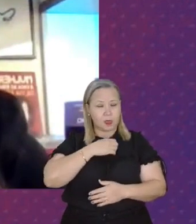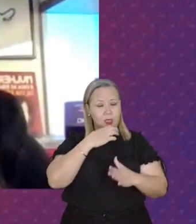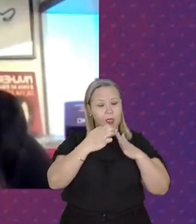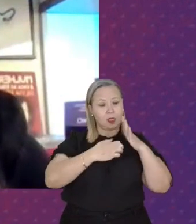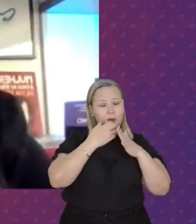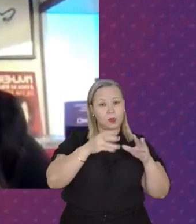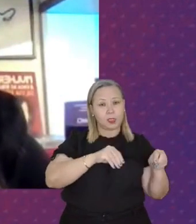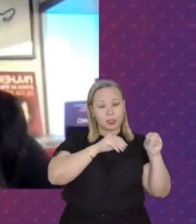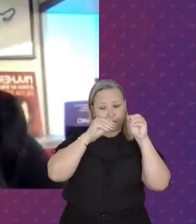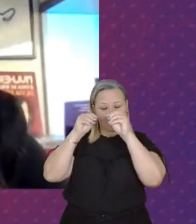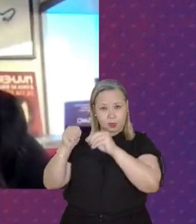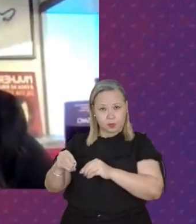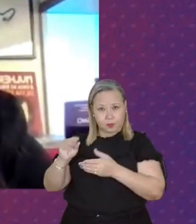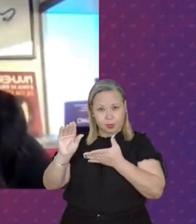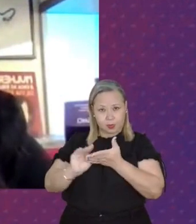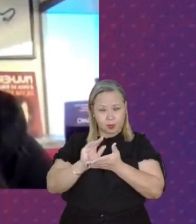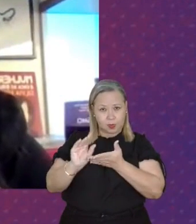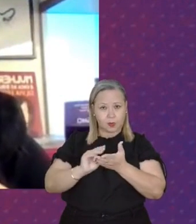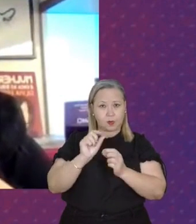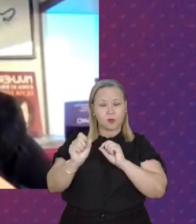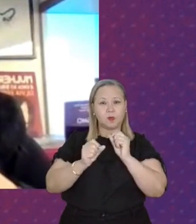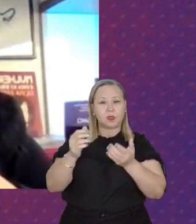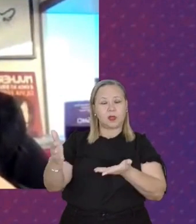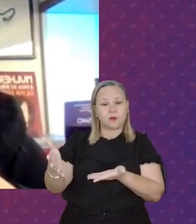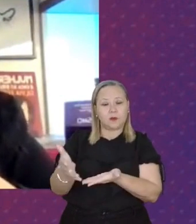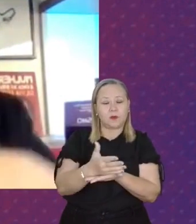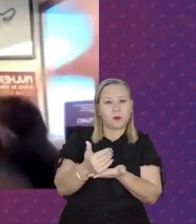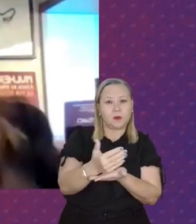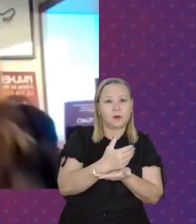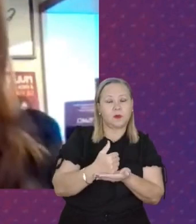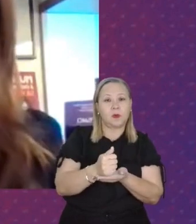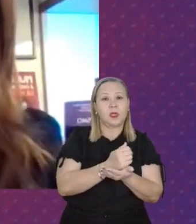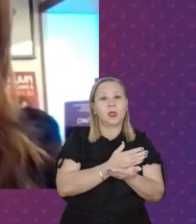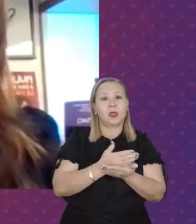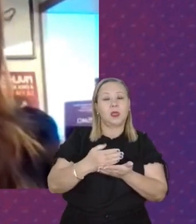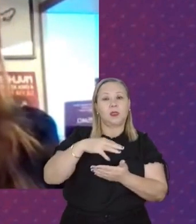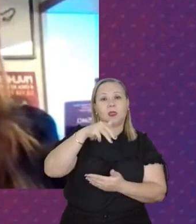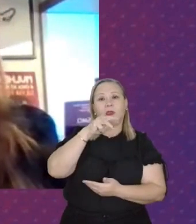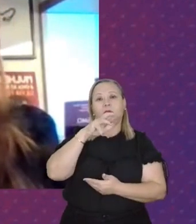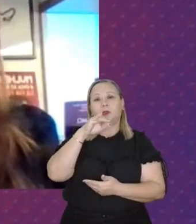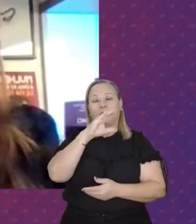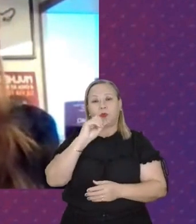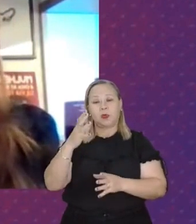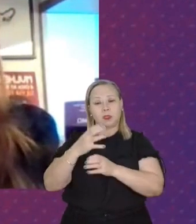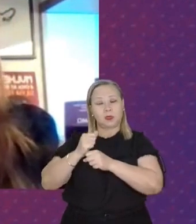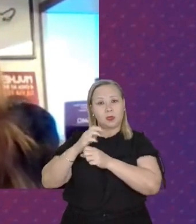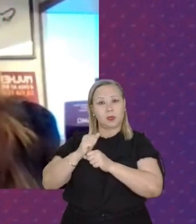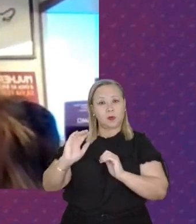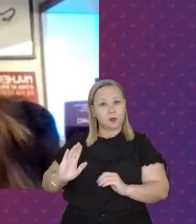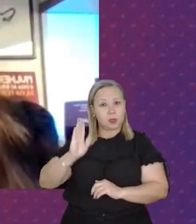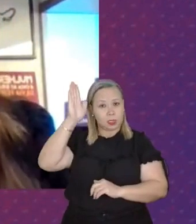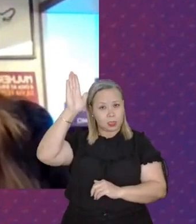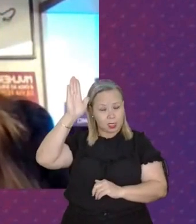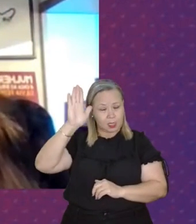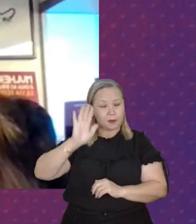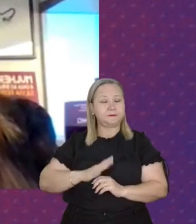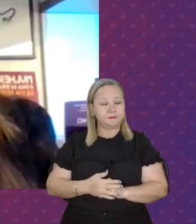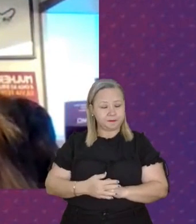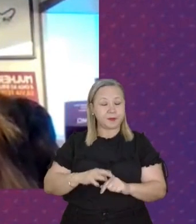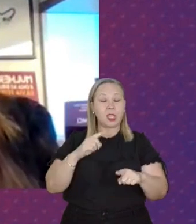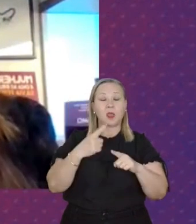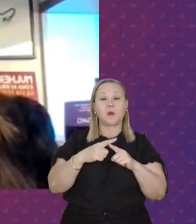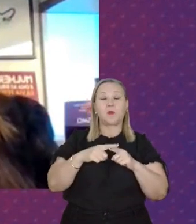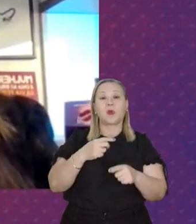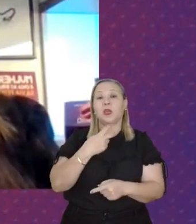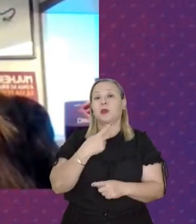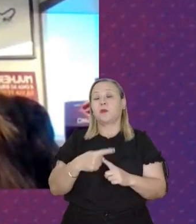transferir esses recursos que elas foram arrecadando desde maio para a sua conta de candidata, né? Por quê? Porque vocês não